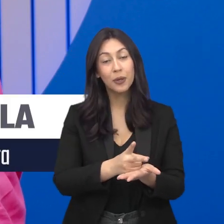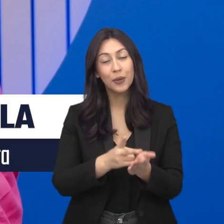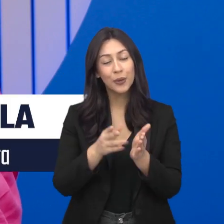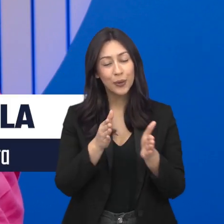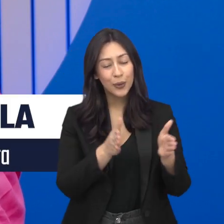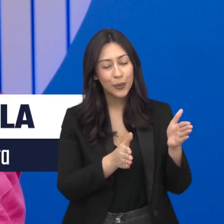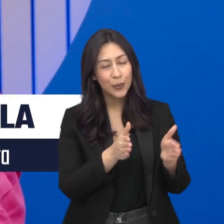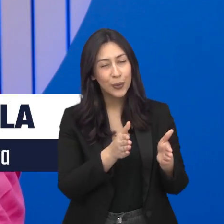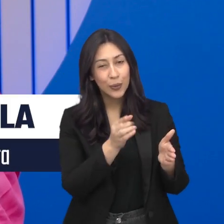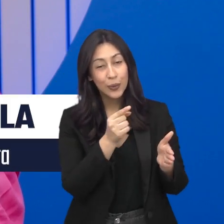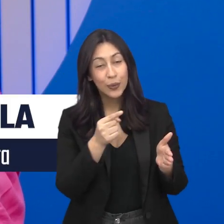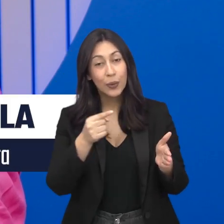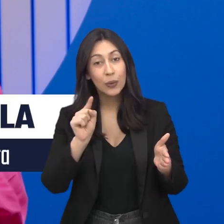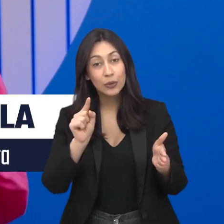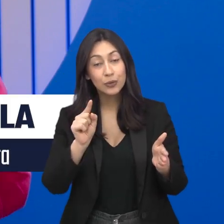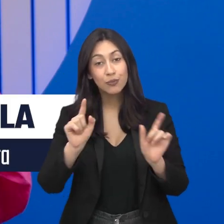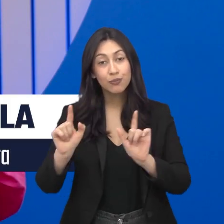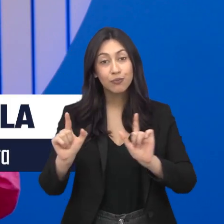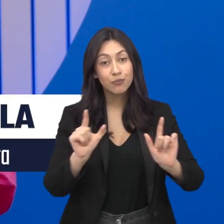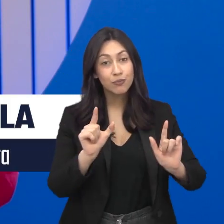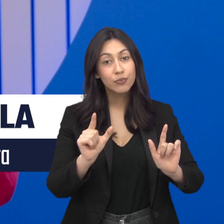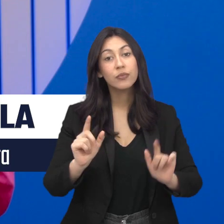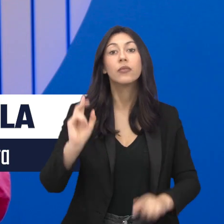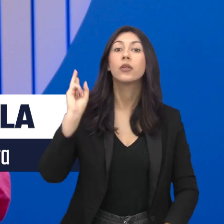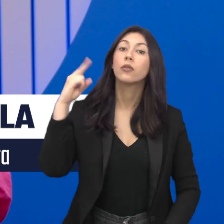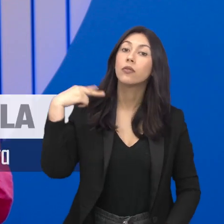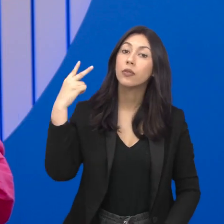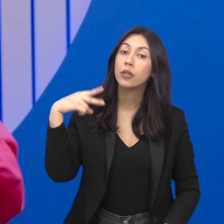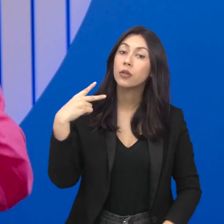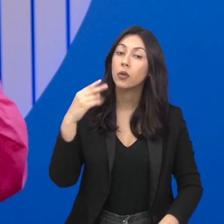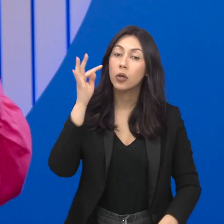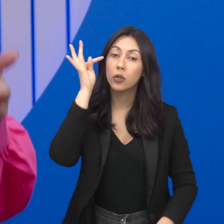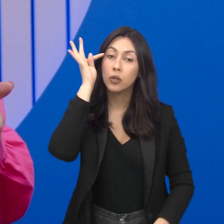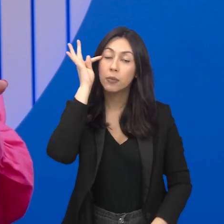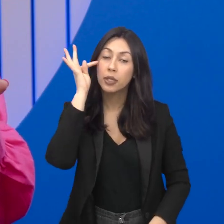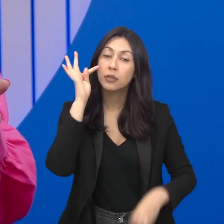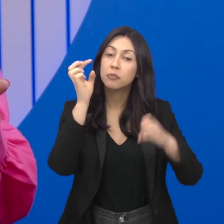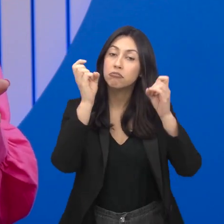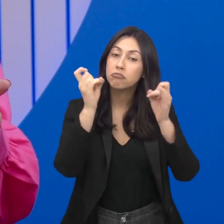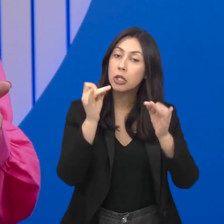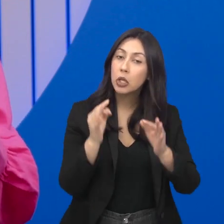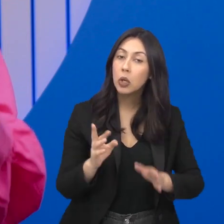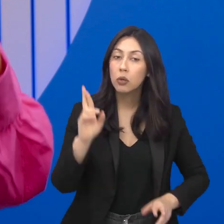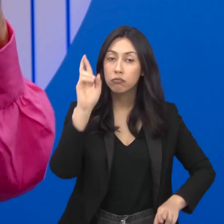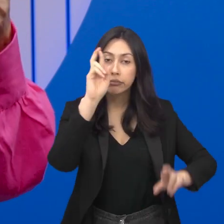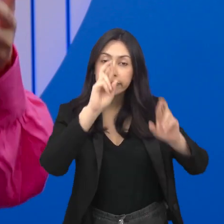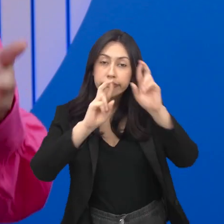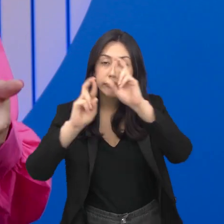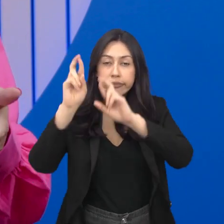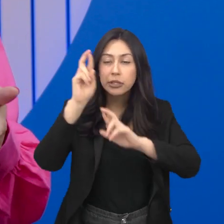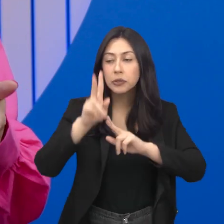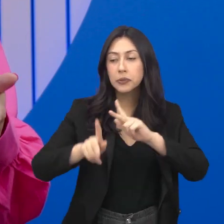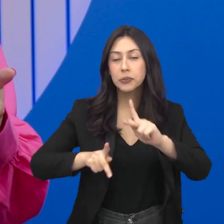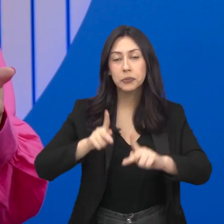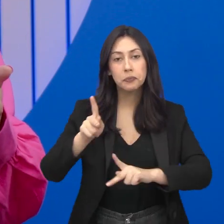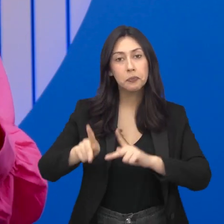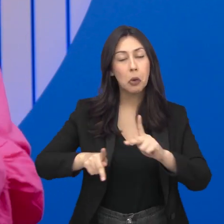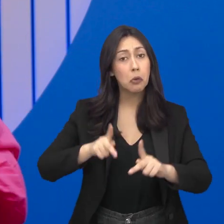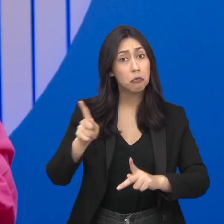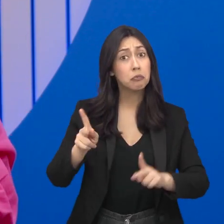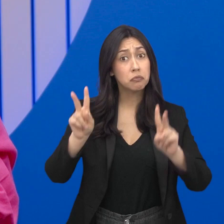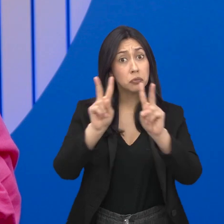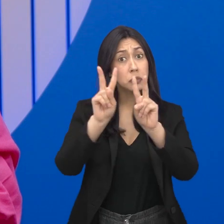último bloco do Sobre Política. O vereador Tomás Henrique falou no segundo bloco sobre fiscalização popular na